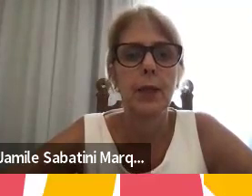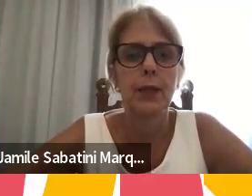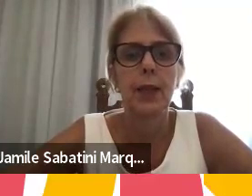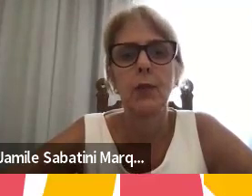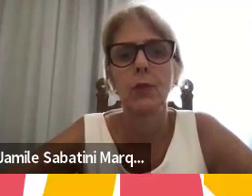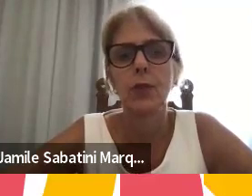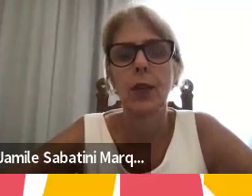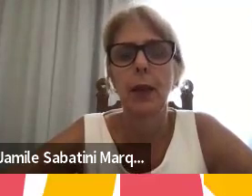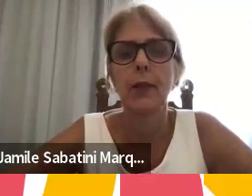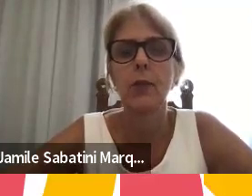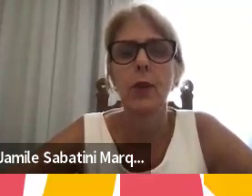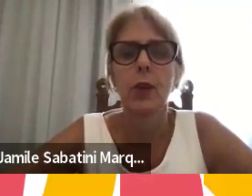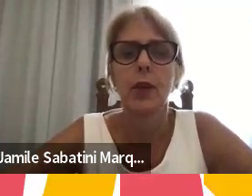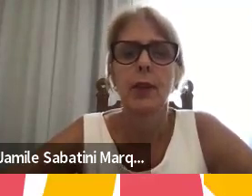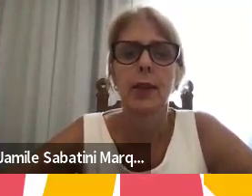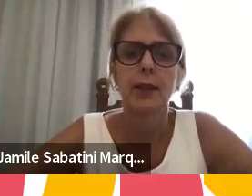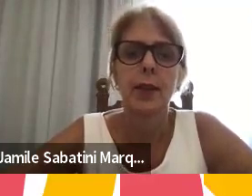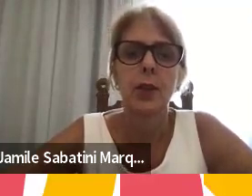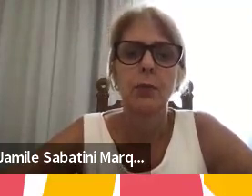PIB brasileiro do segmento.